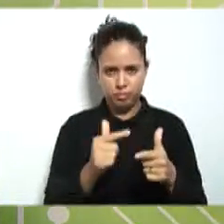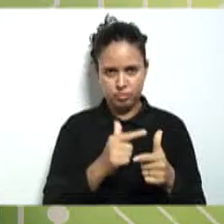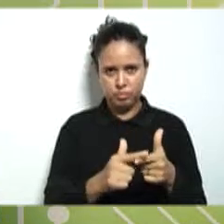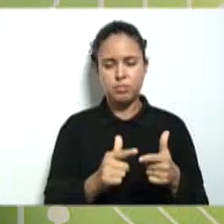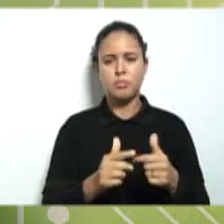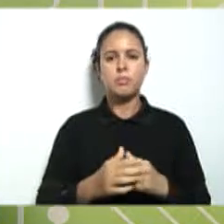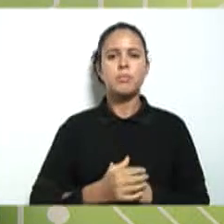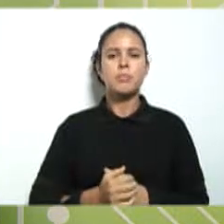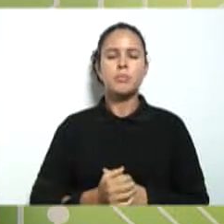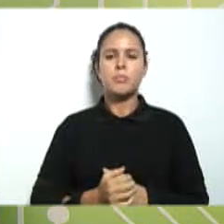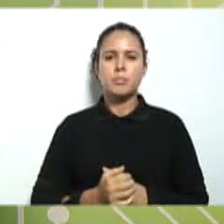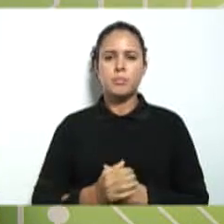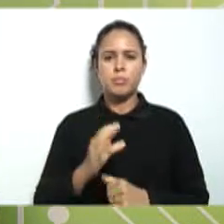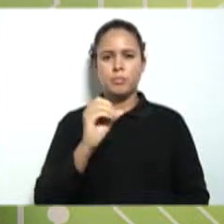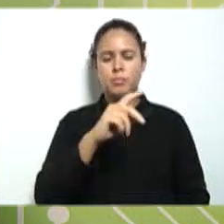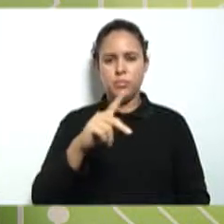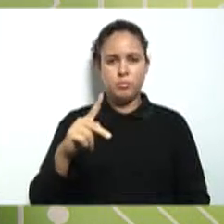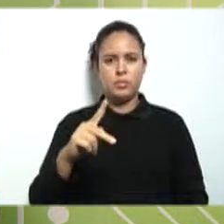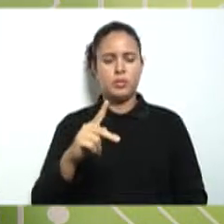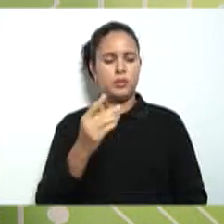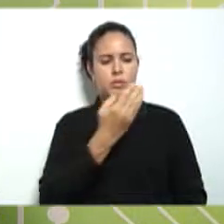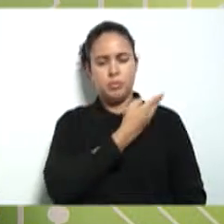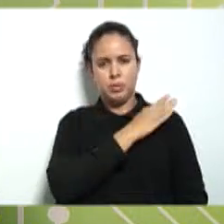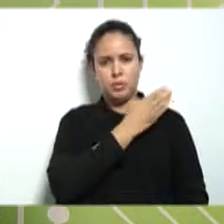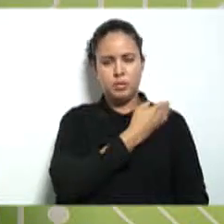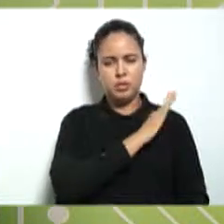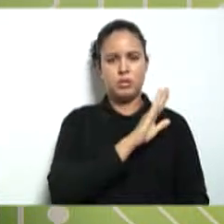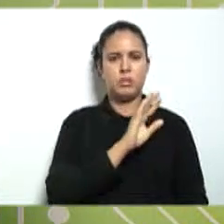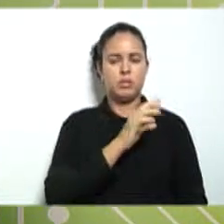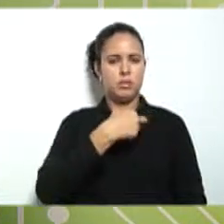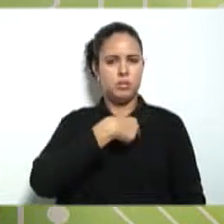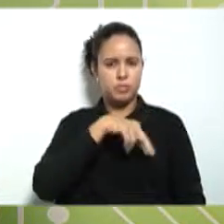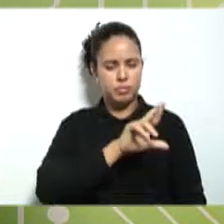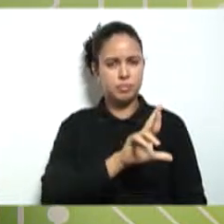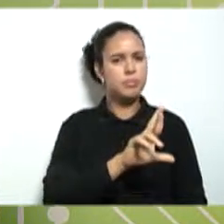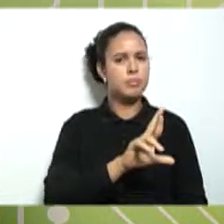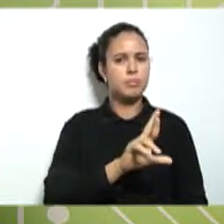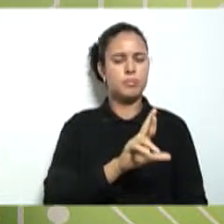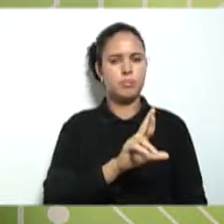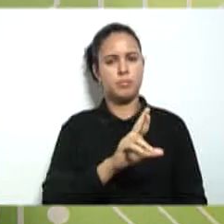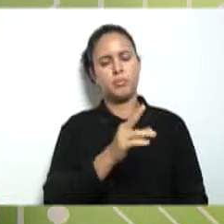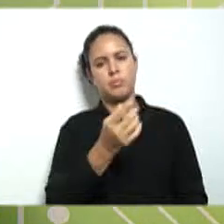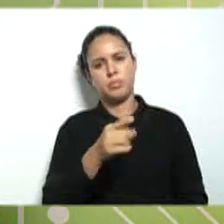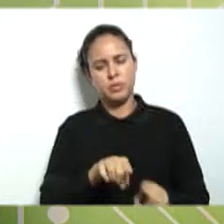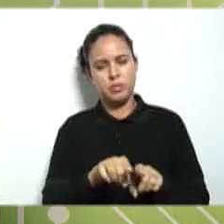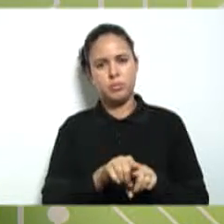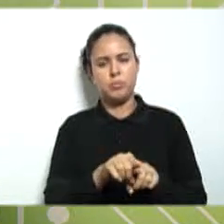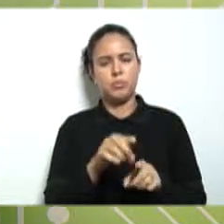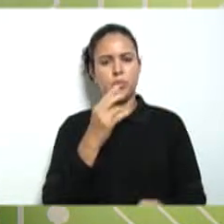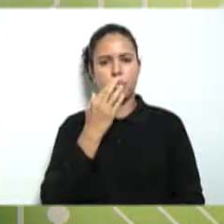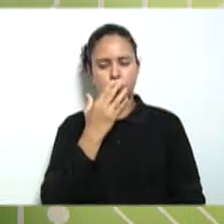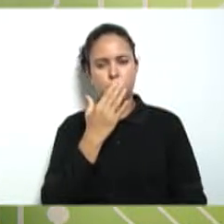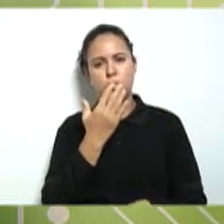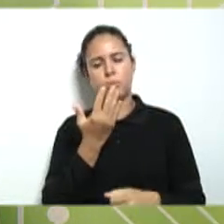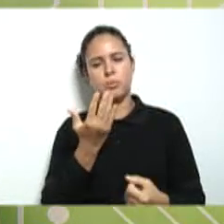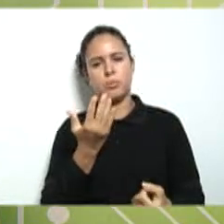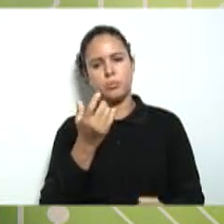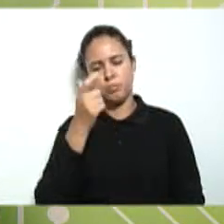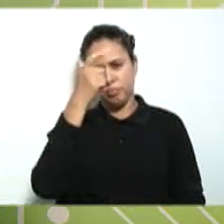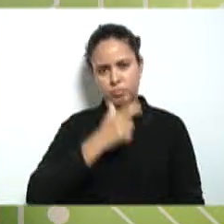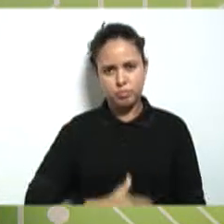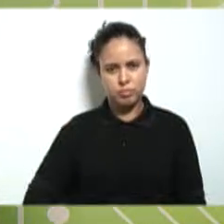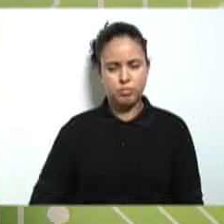prévias, uma cooperativa ela não pode fazer distinção de questão religiosa, de questão racial, de questão sociocultural, no sentido